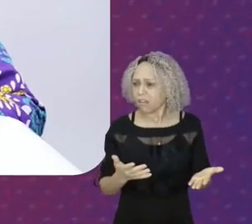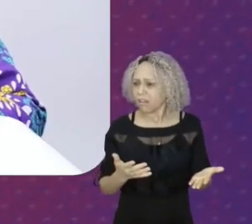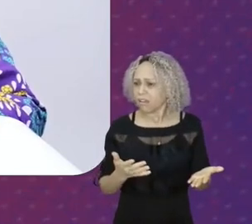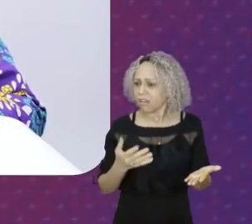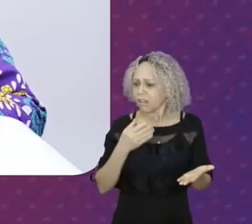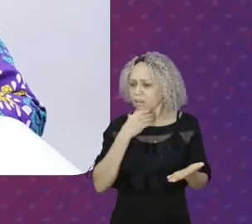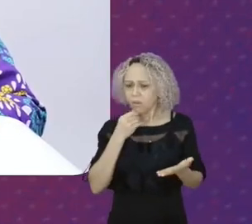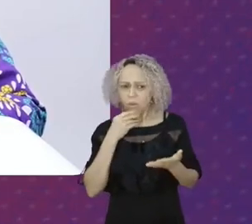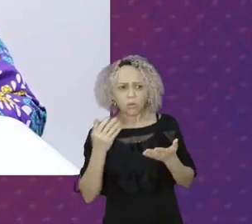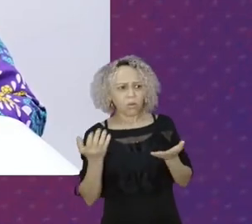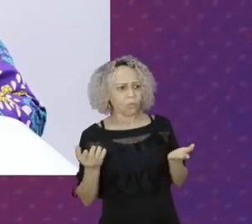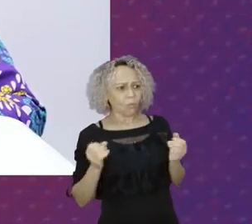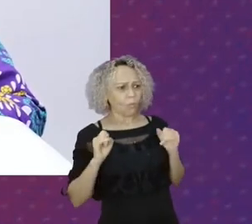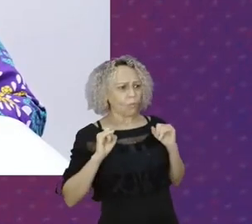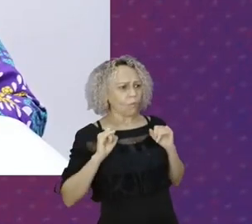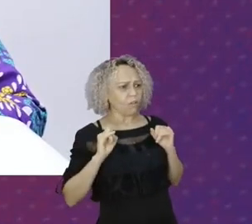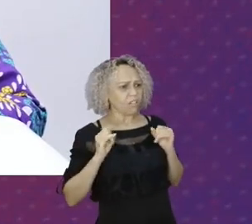também,